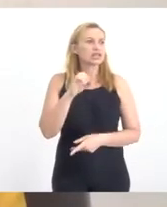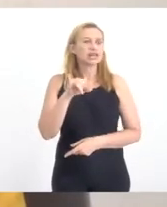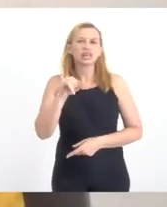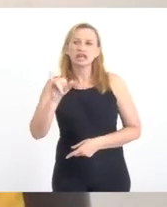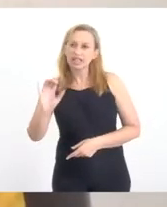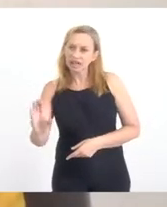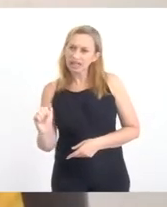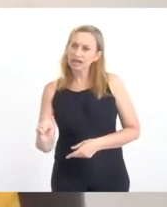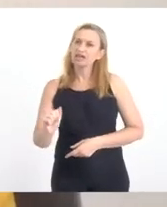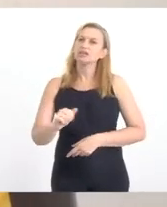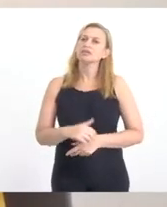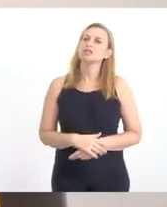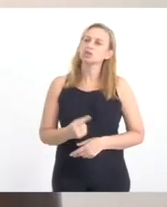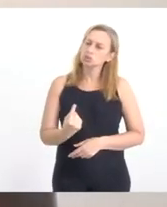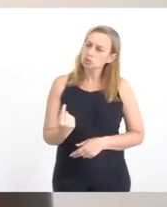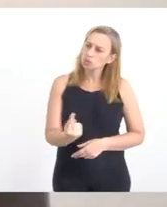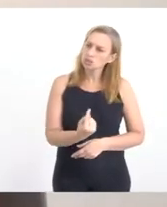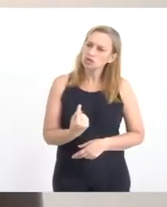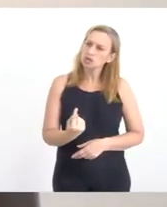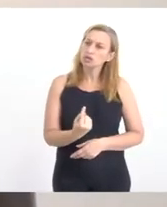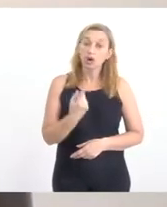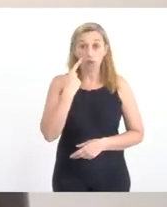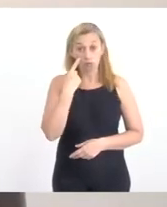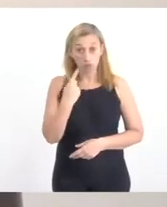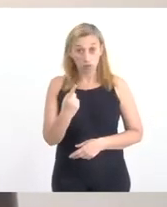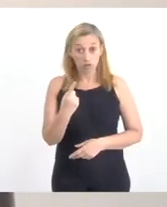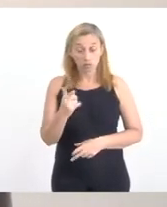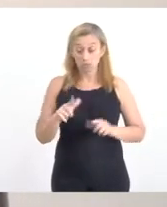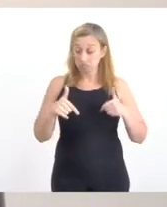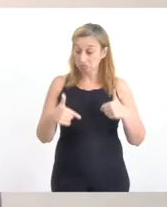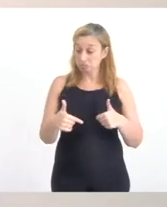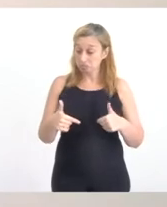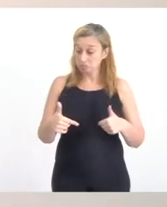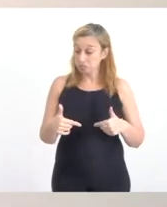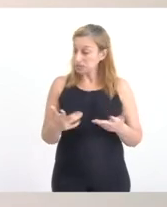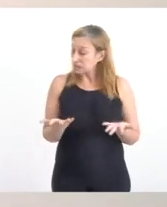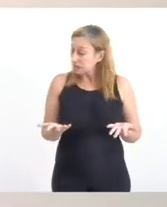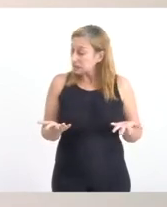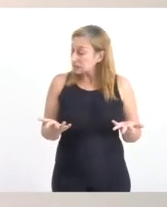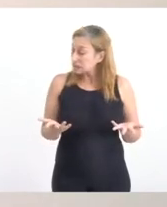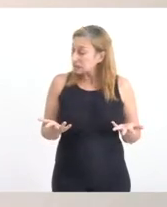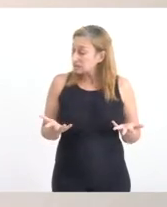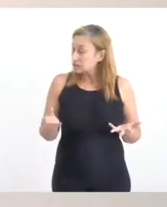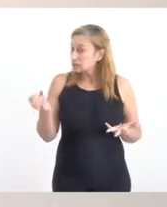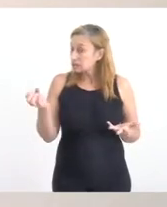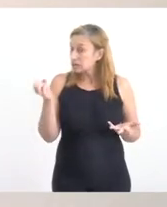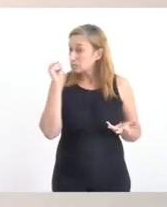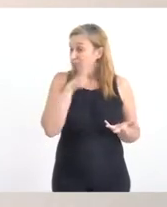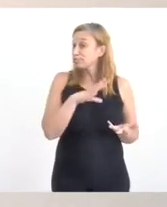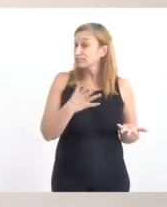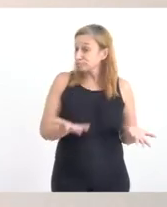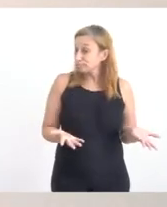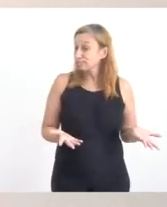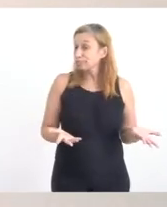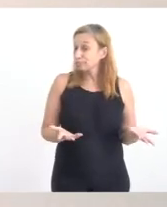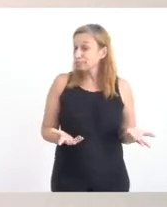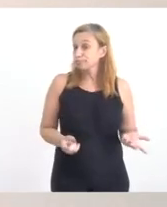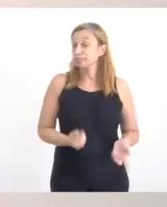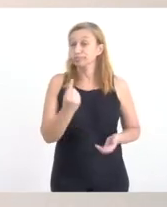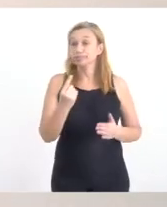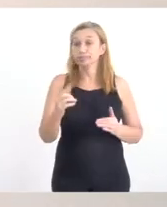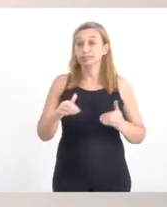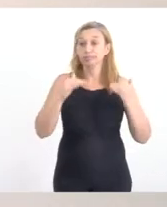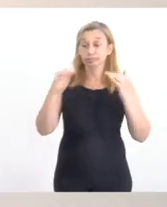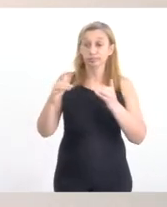INCRA e nós vimos ações completamente absurdas de um